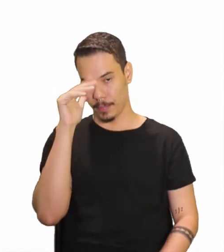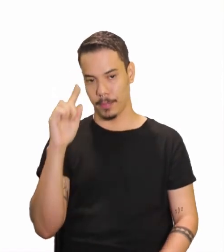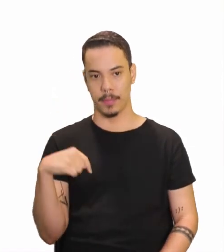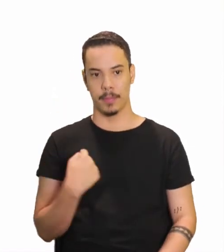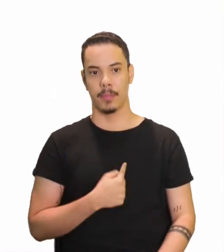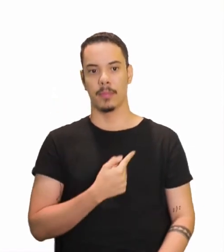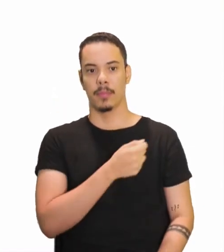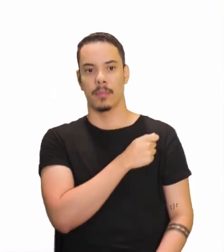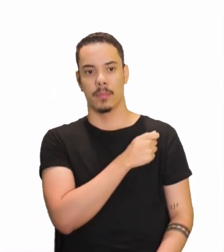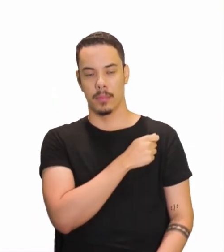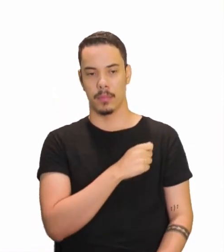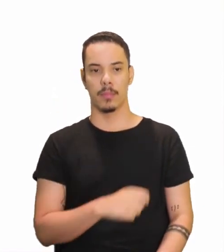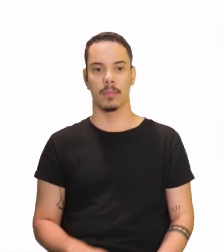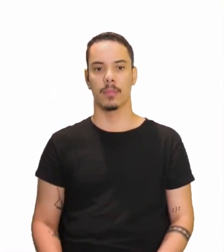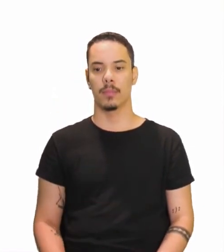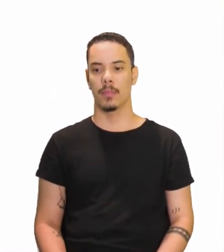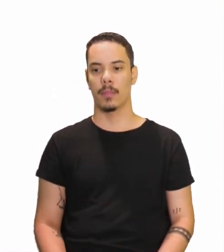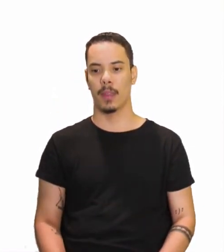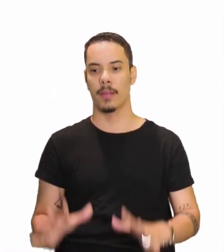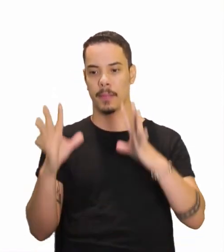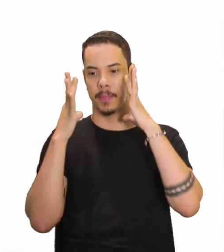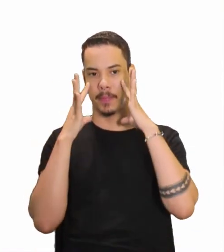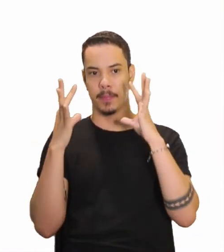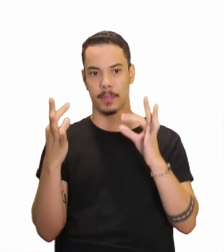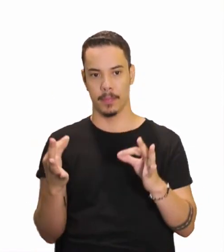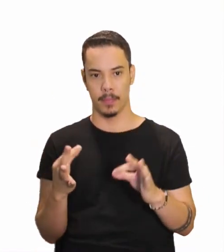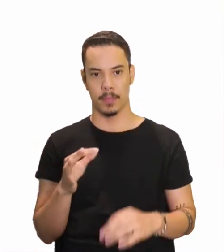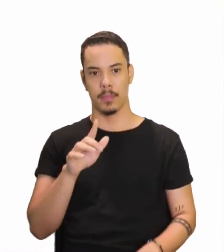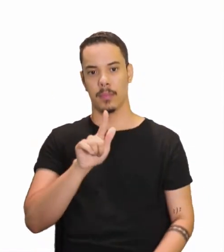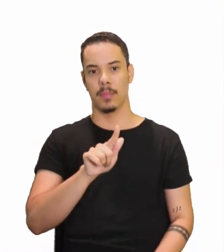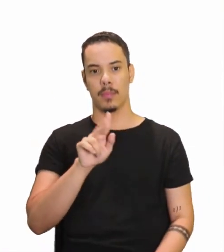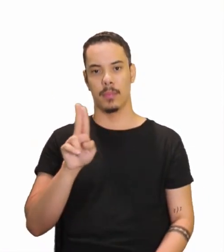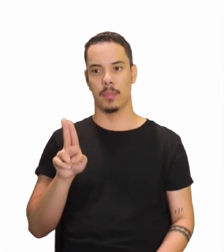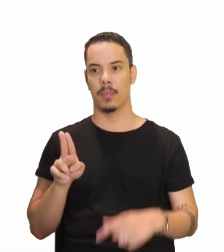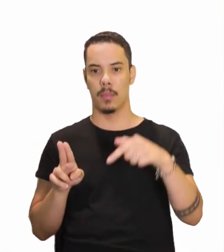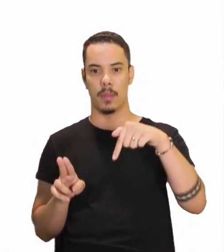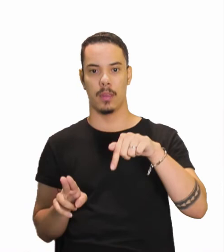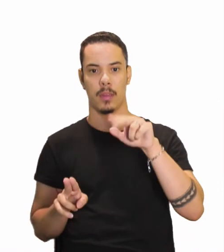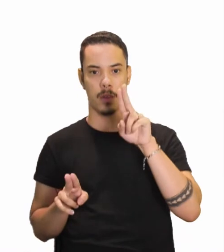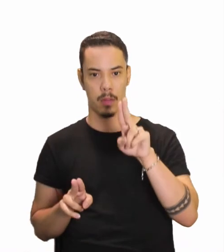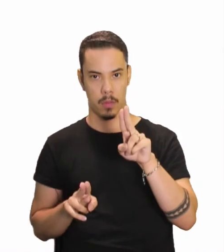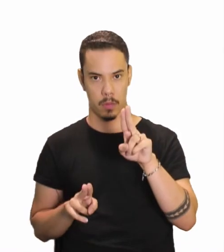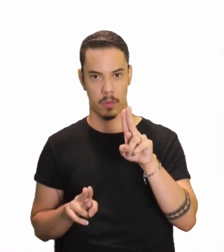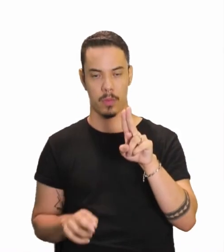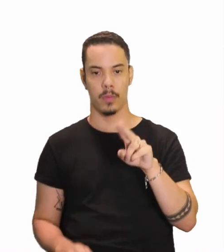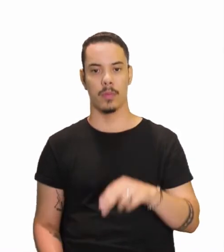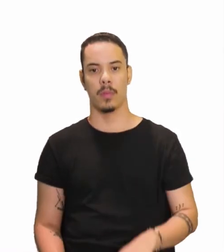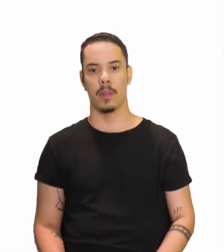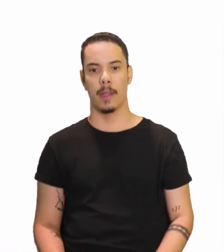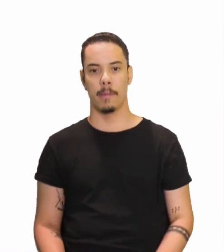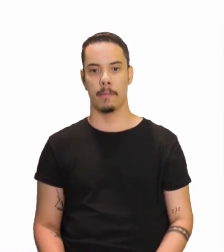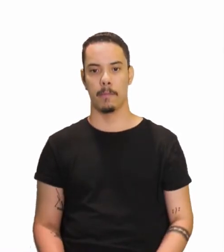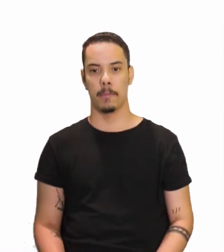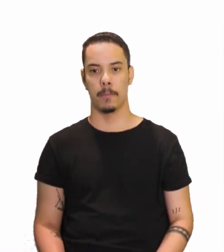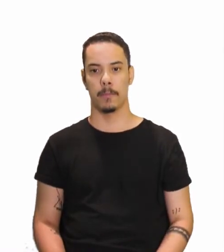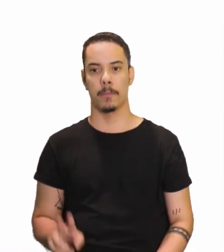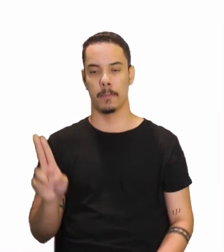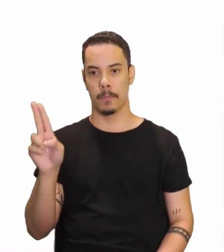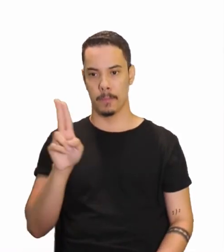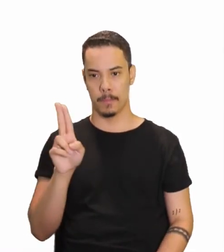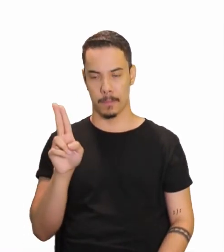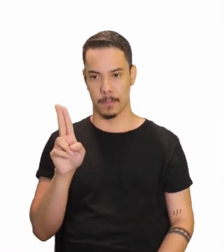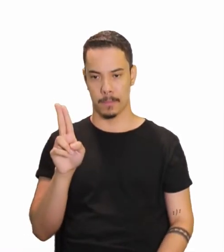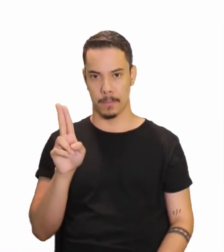estudante. Presta atenção, Amadinho. Olha só, GU e QU, presta atenção. Quando o